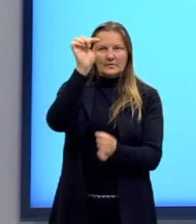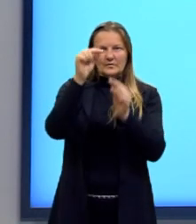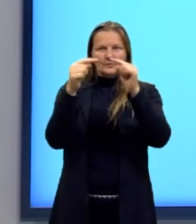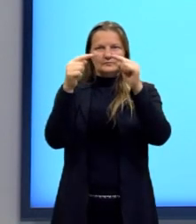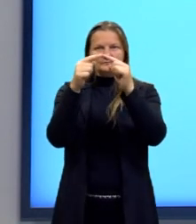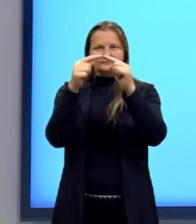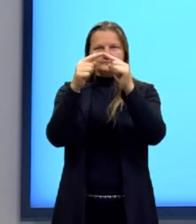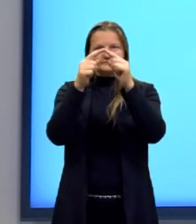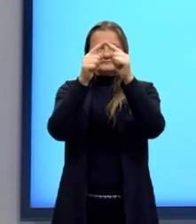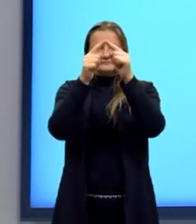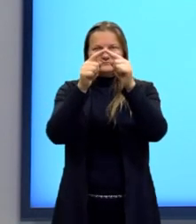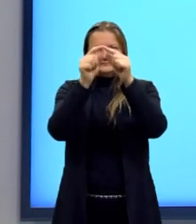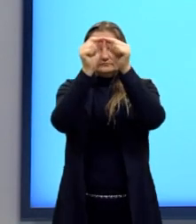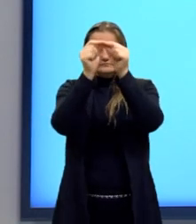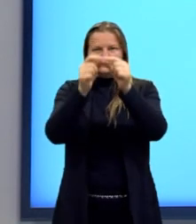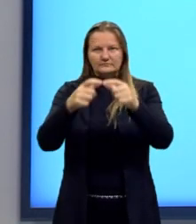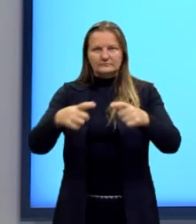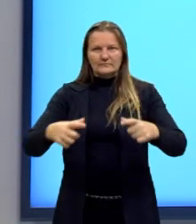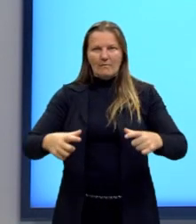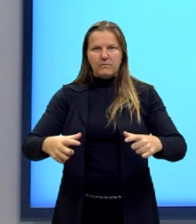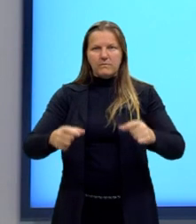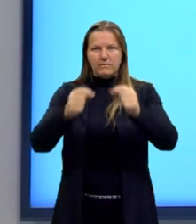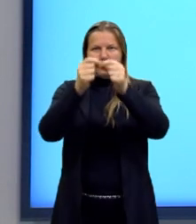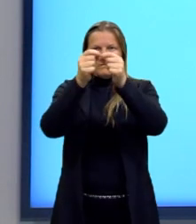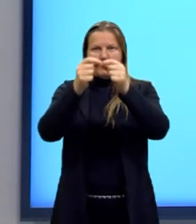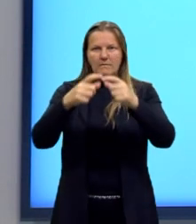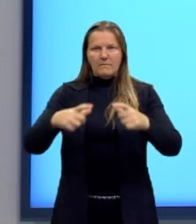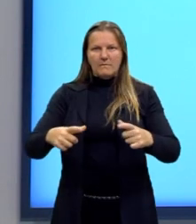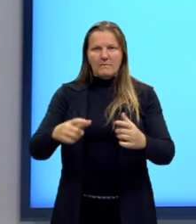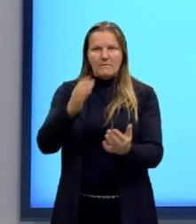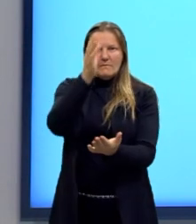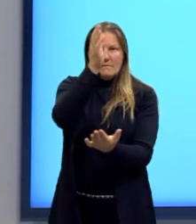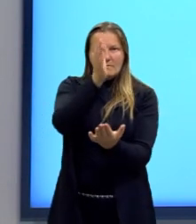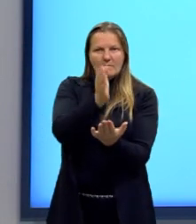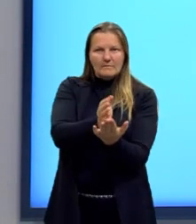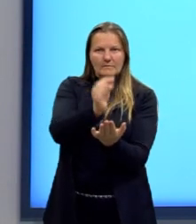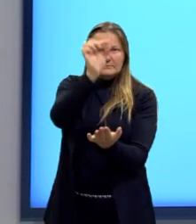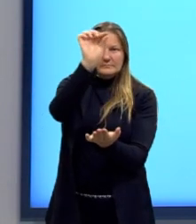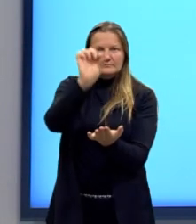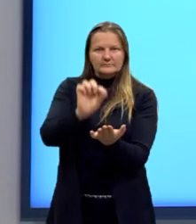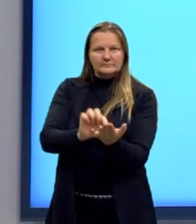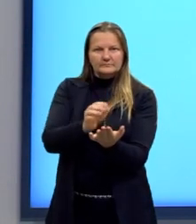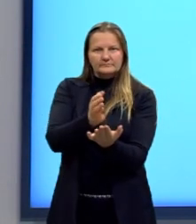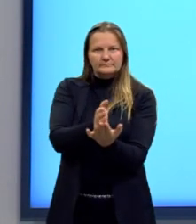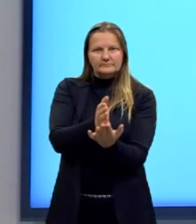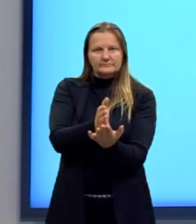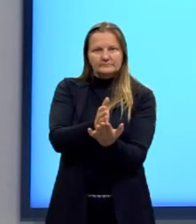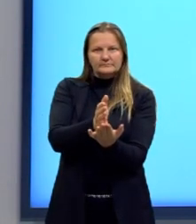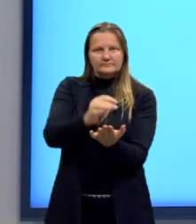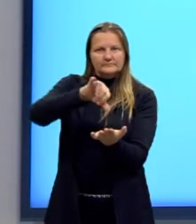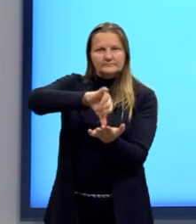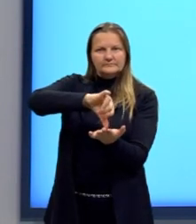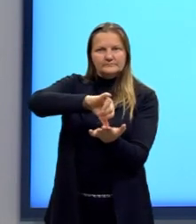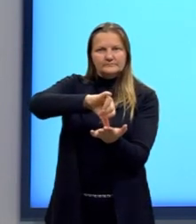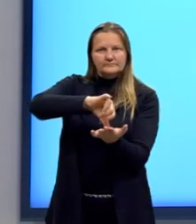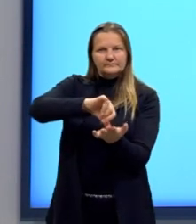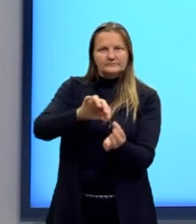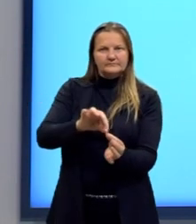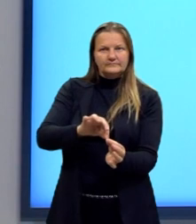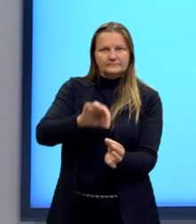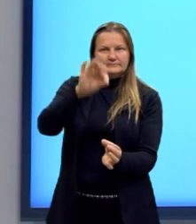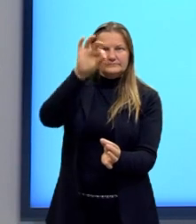lá do vértice no topo do nosso cone até o Ponto Central da base do nosso cone esse aqui então seria o nosso